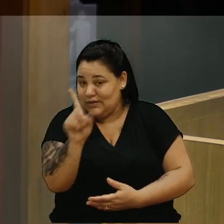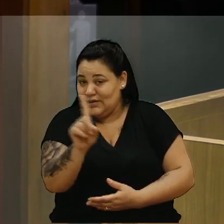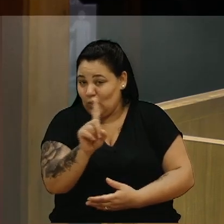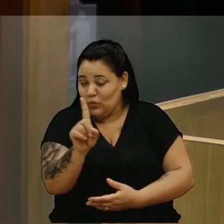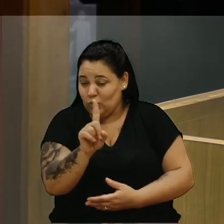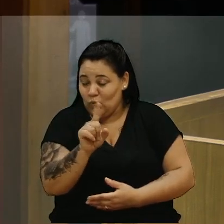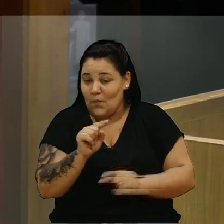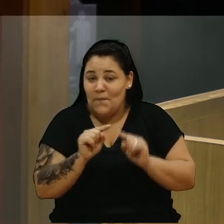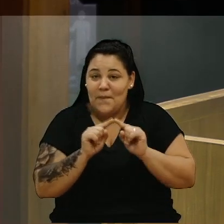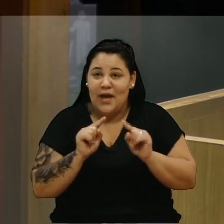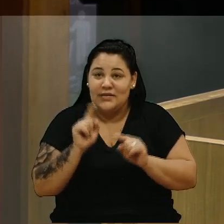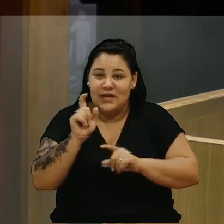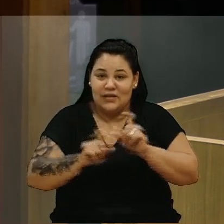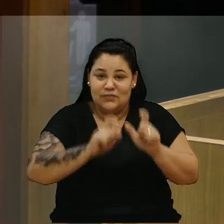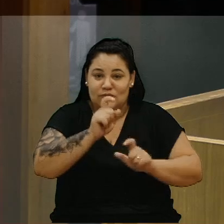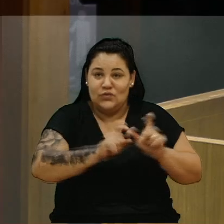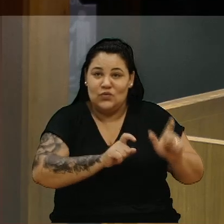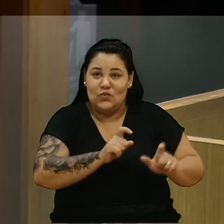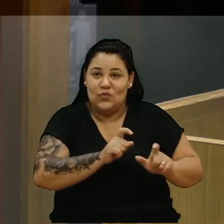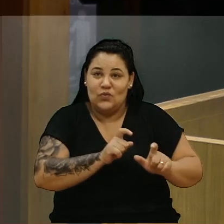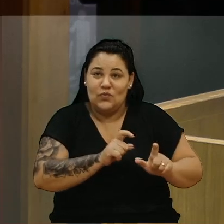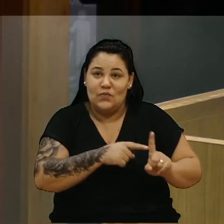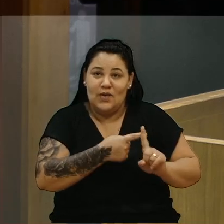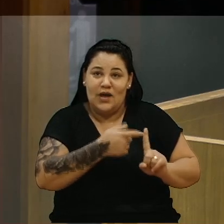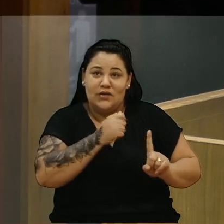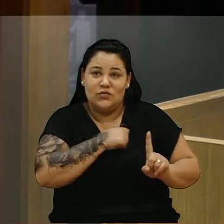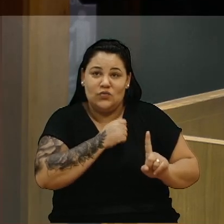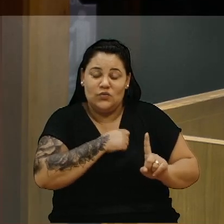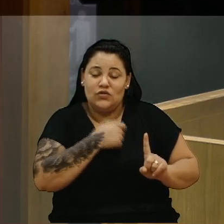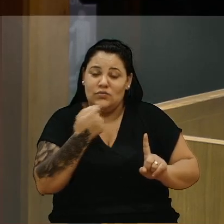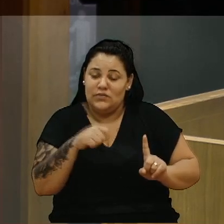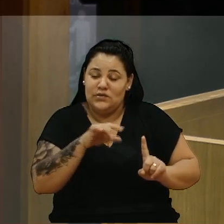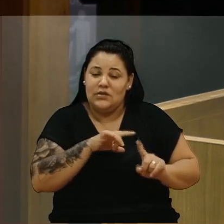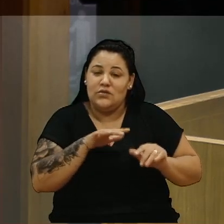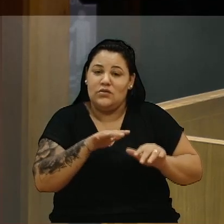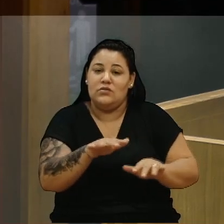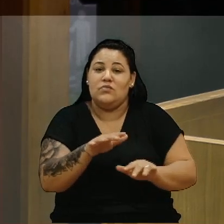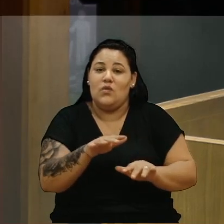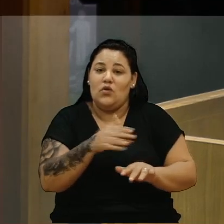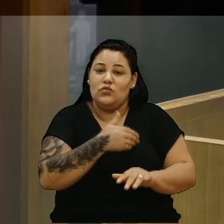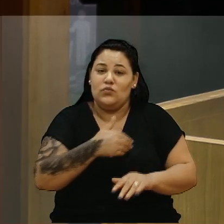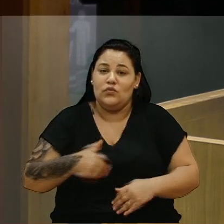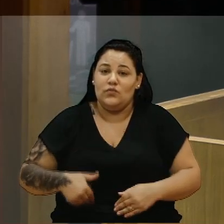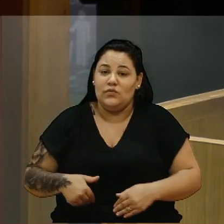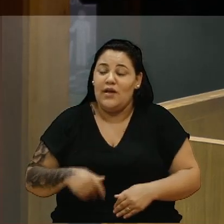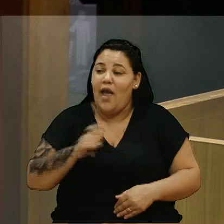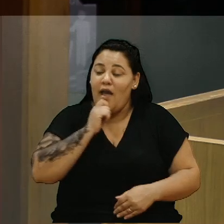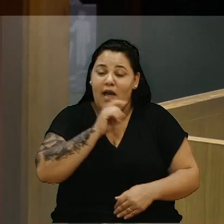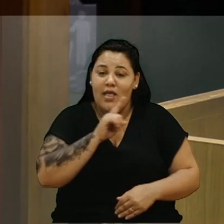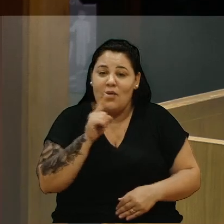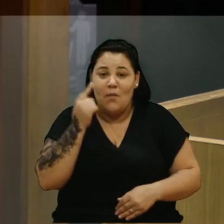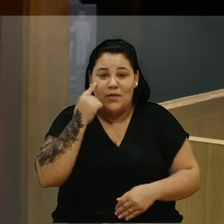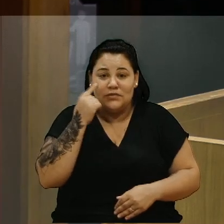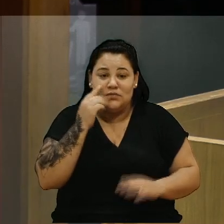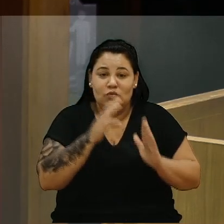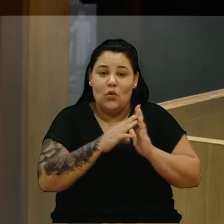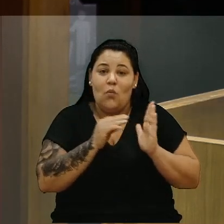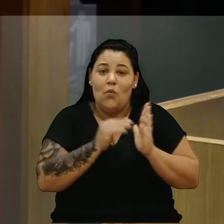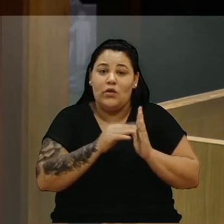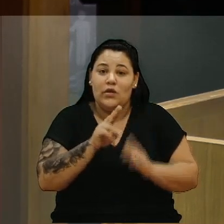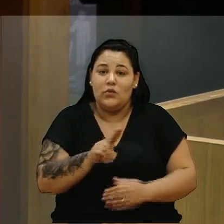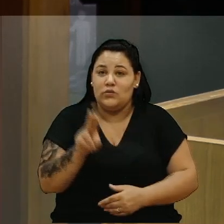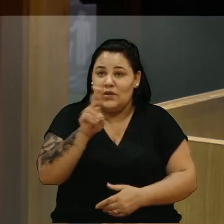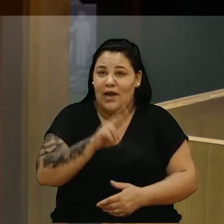as pessoas que são mais humildes, elas devem ter o transporte público. E nós não repensamos o modelo que é utilizado.